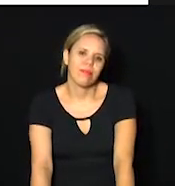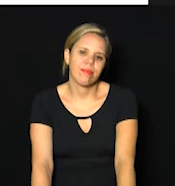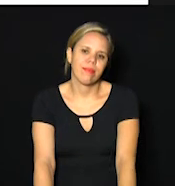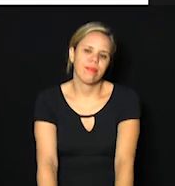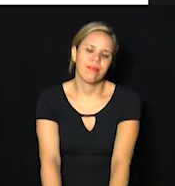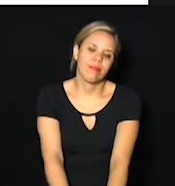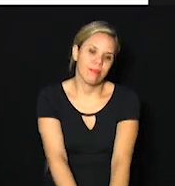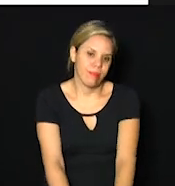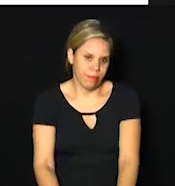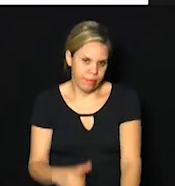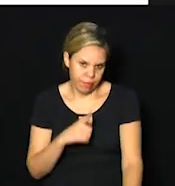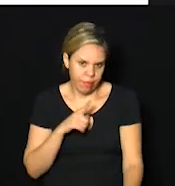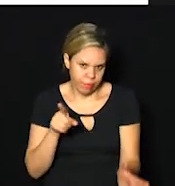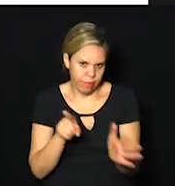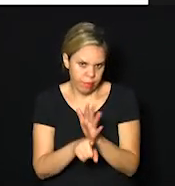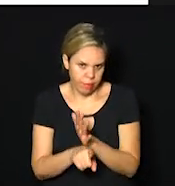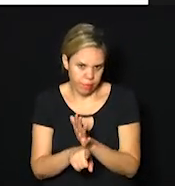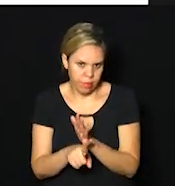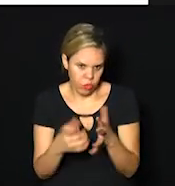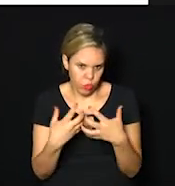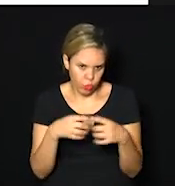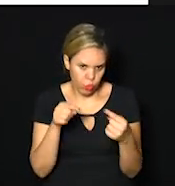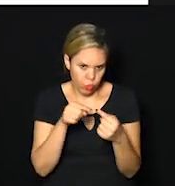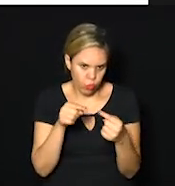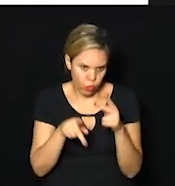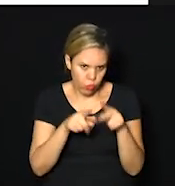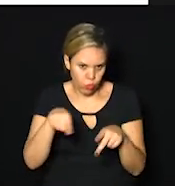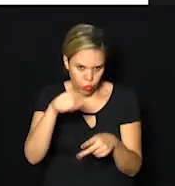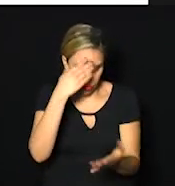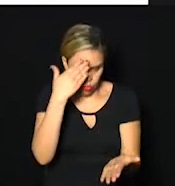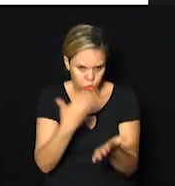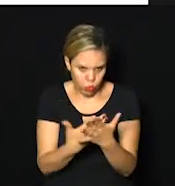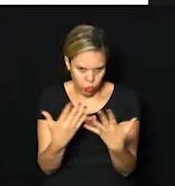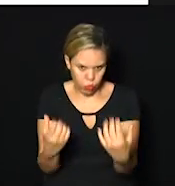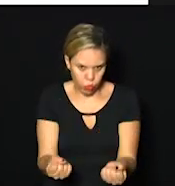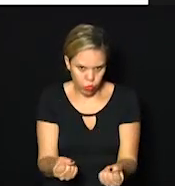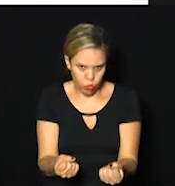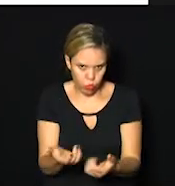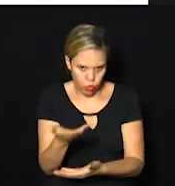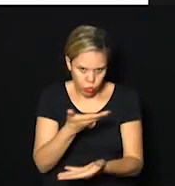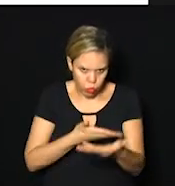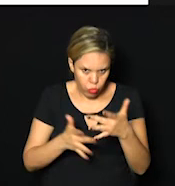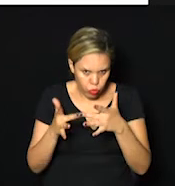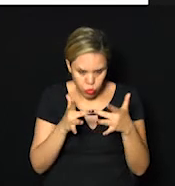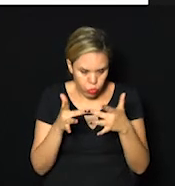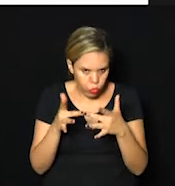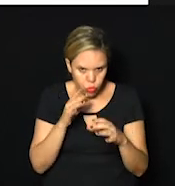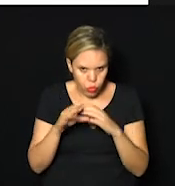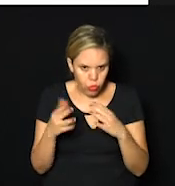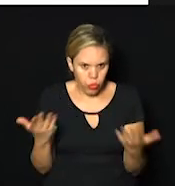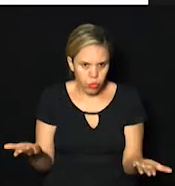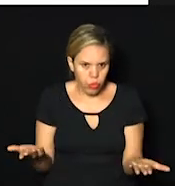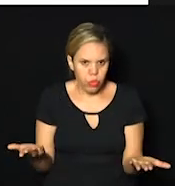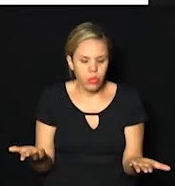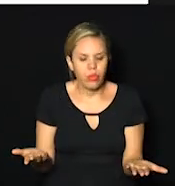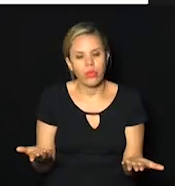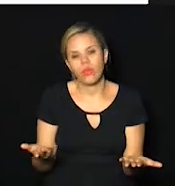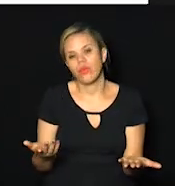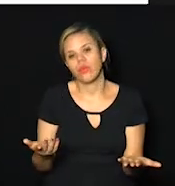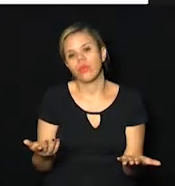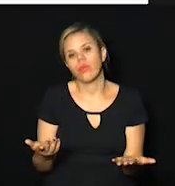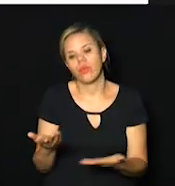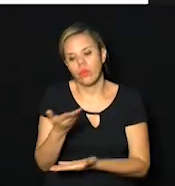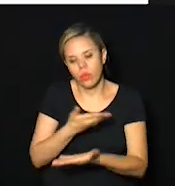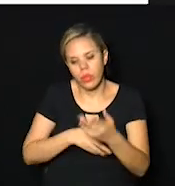Tem bons argumentos? Funciona? As pessoas estão interagindo? Né? E aí, essas